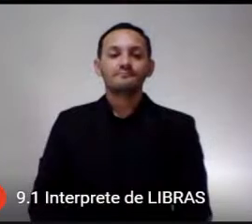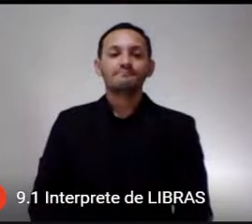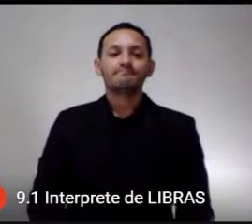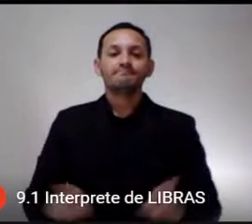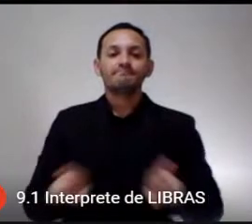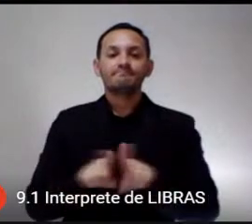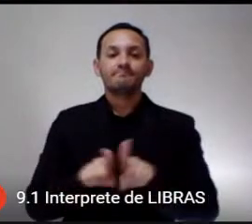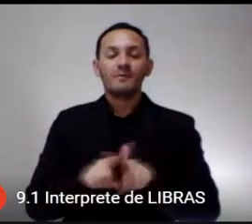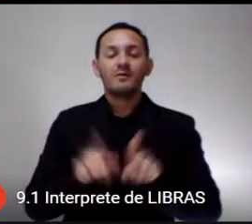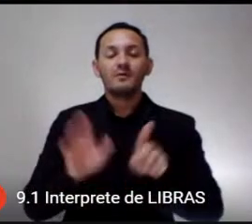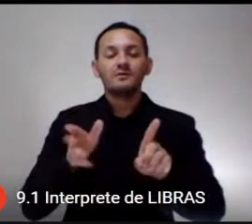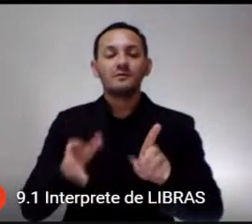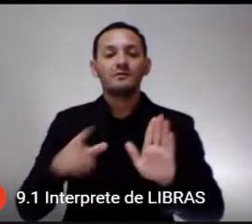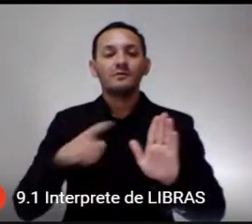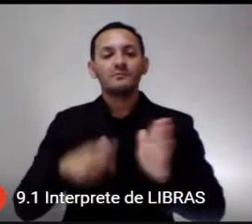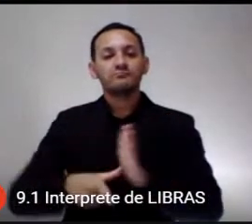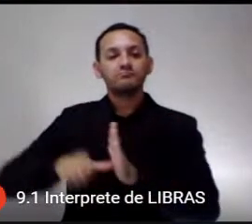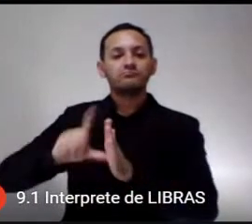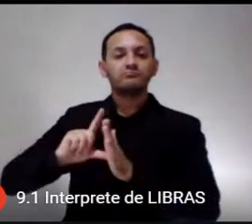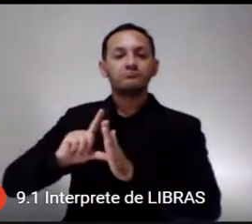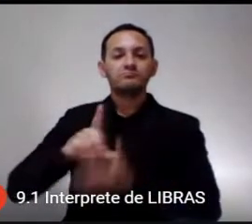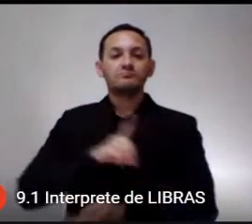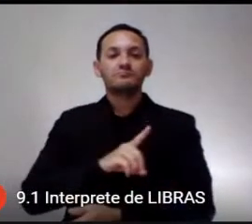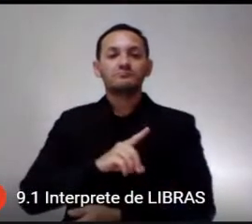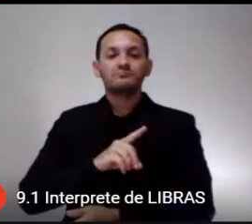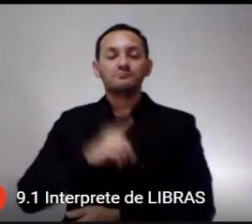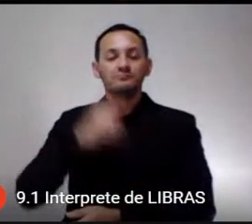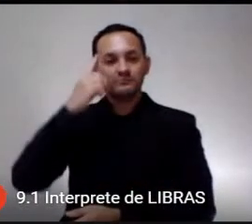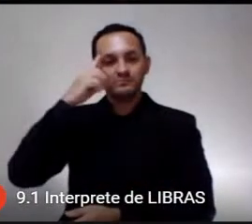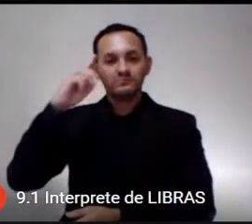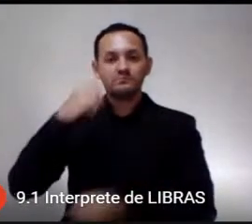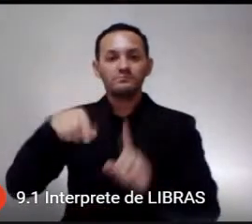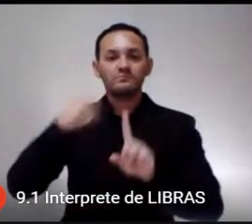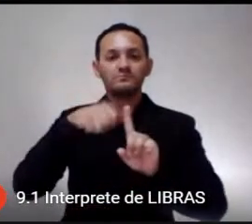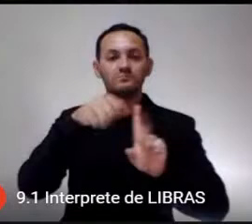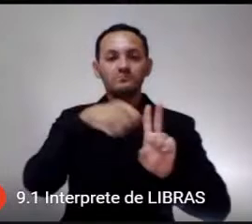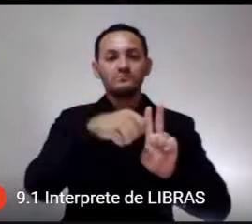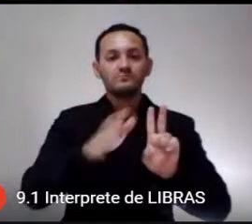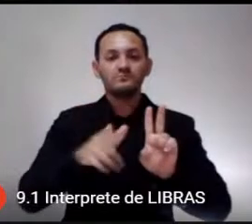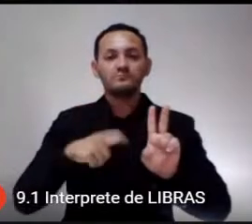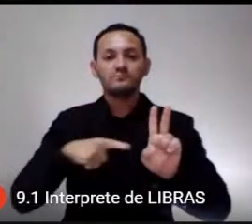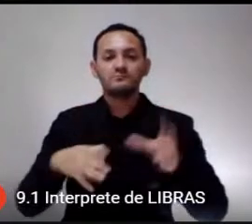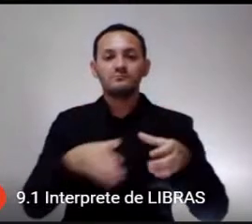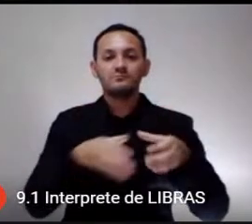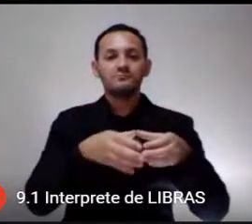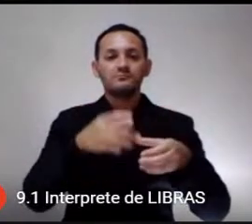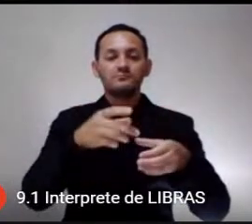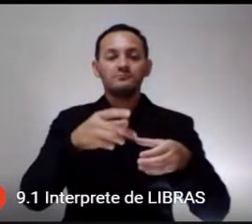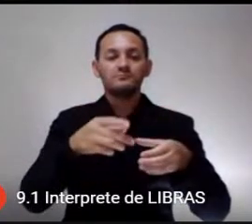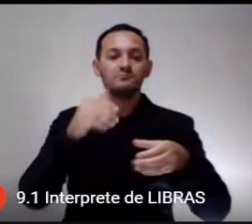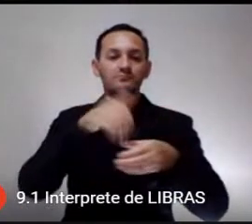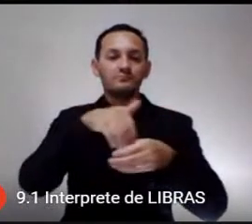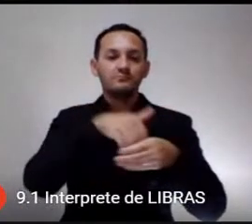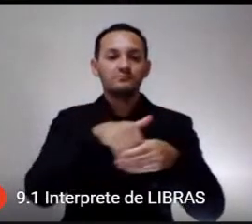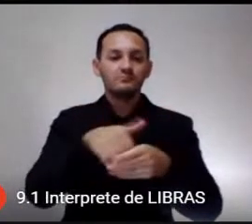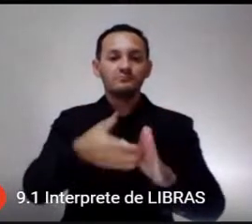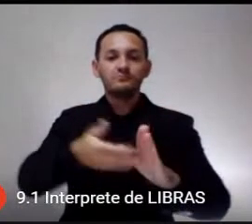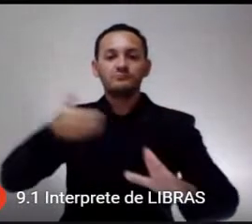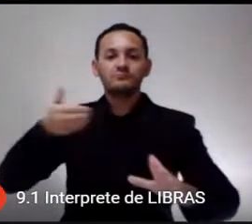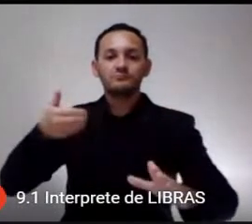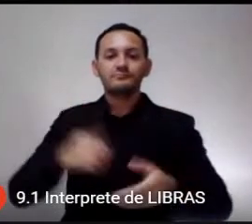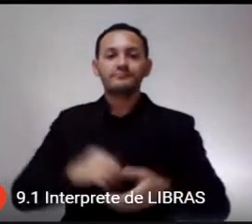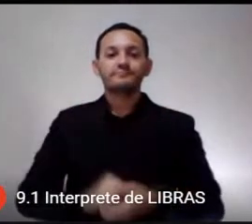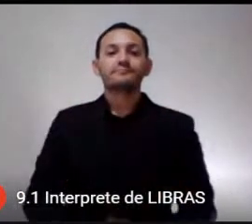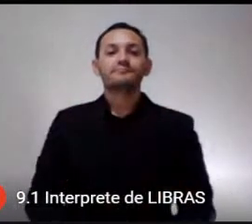ao alistando antes dessas datas e mesmo que os partidos não as retirem. Verifica-se que a